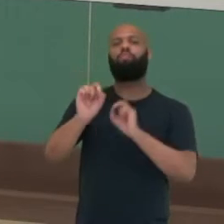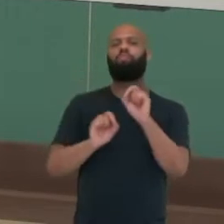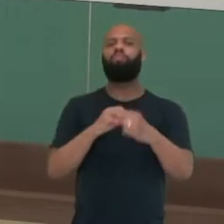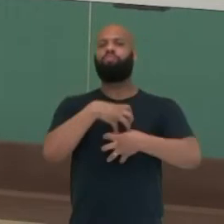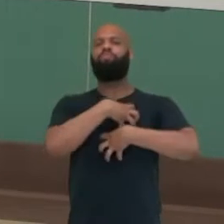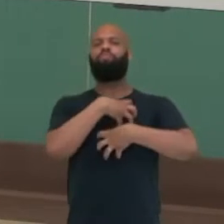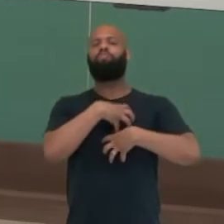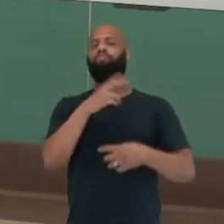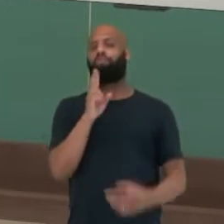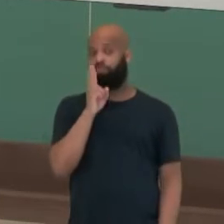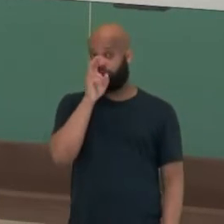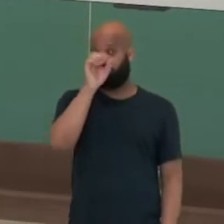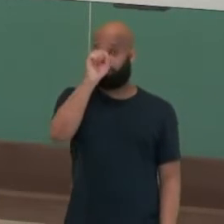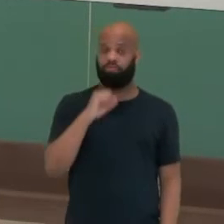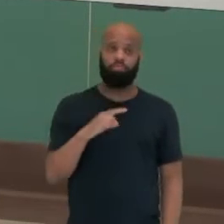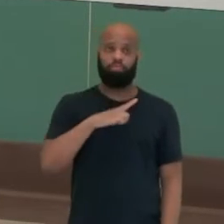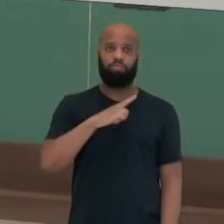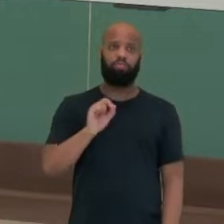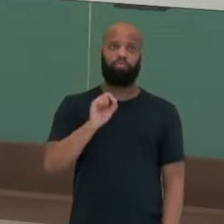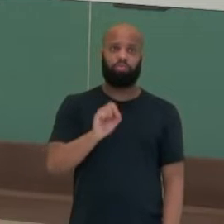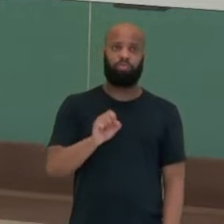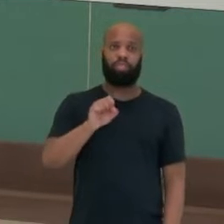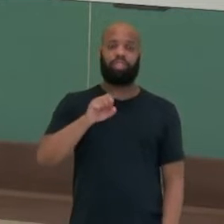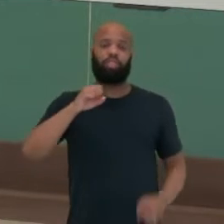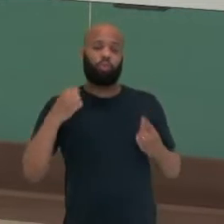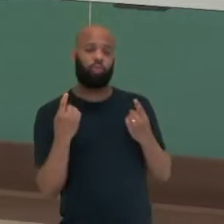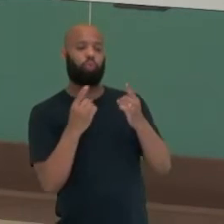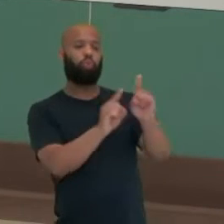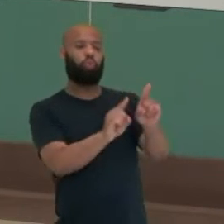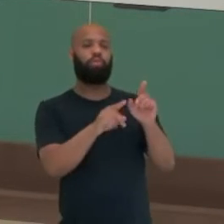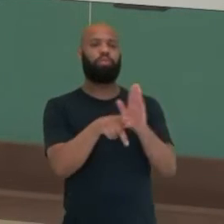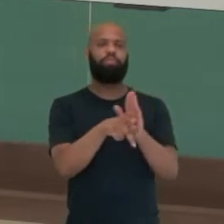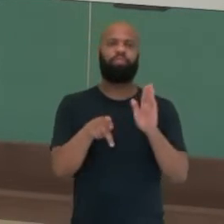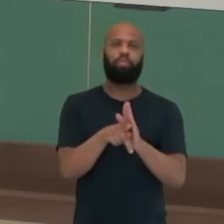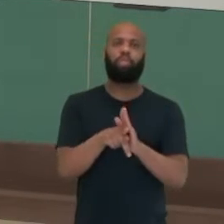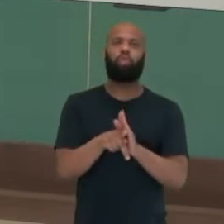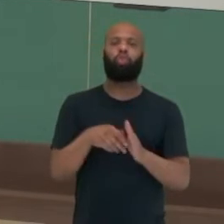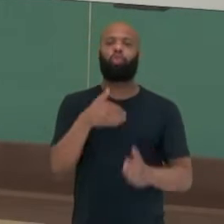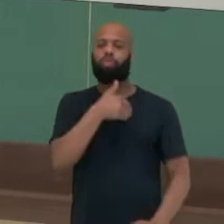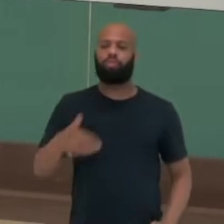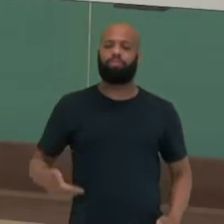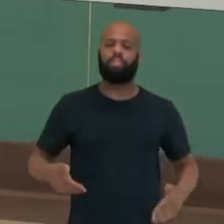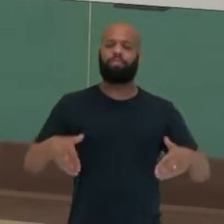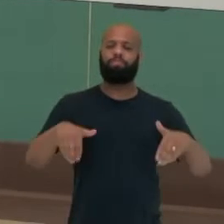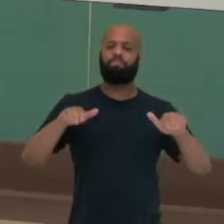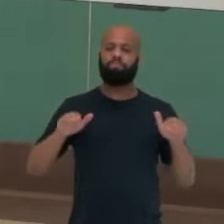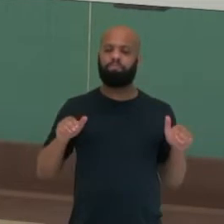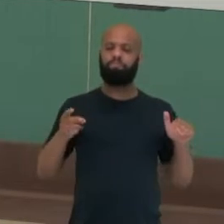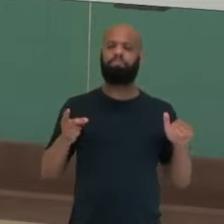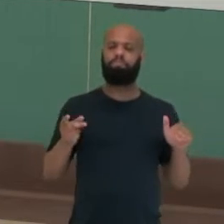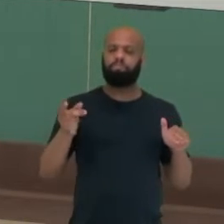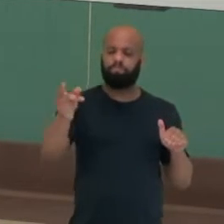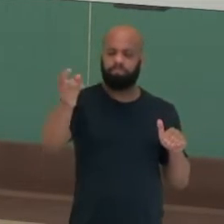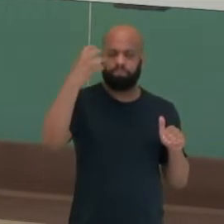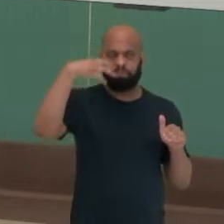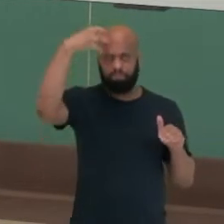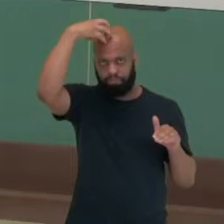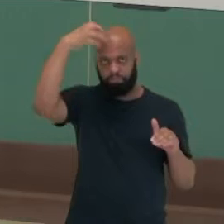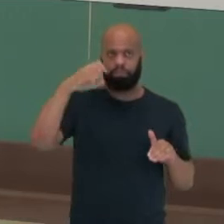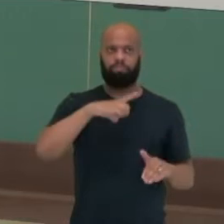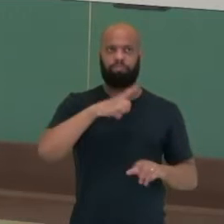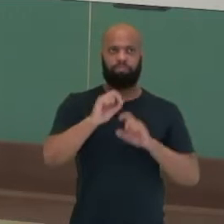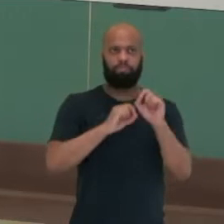posição muito forte aí, se opondo aos estados absolutistas, aos estados em que